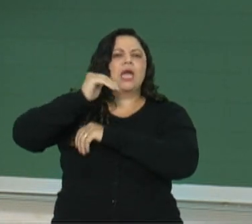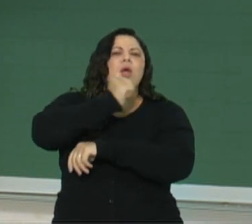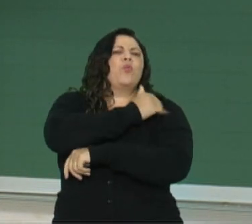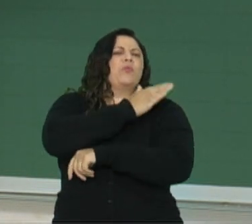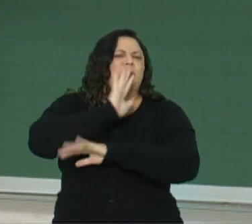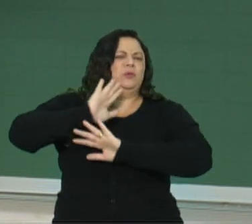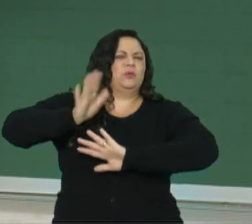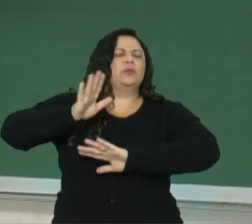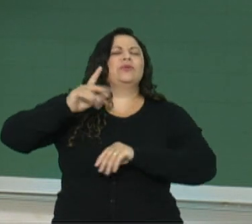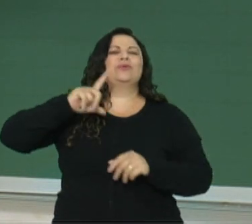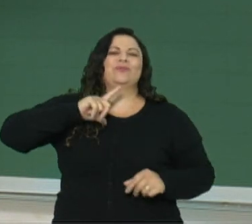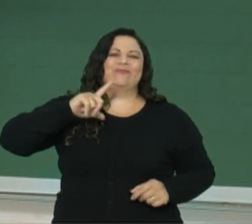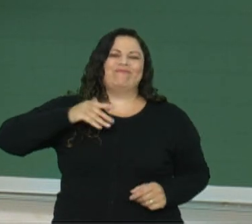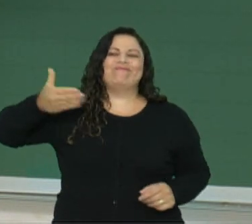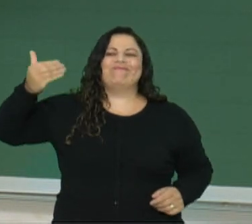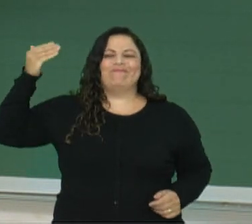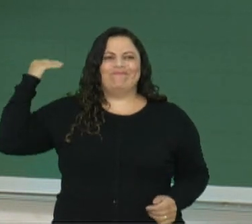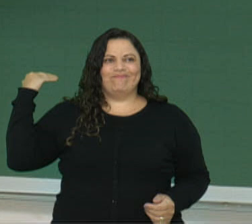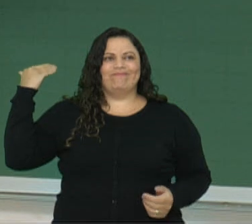antes.